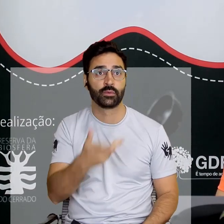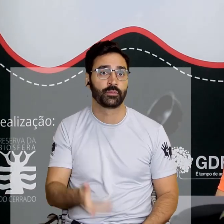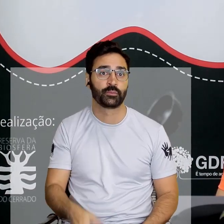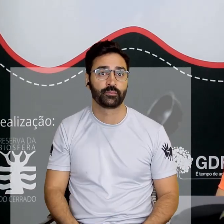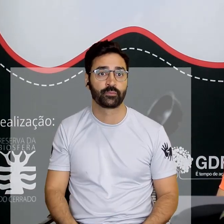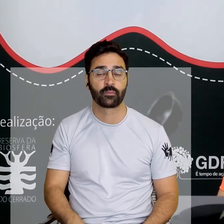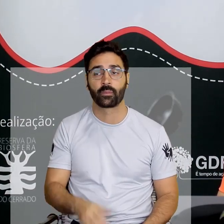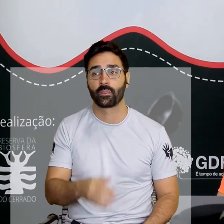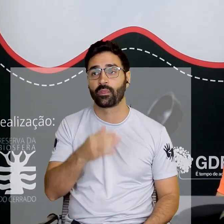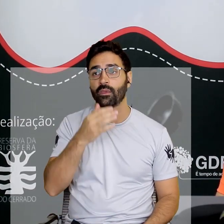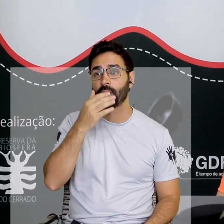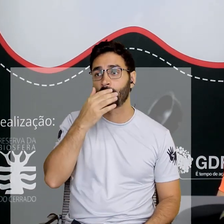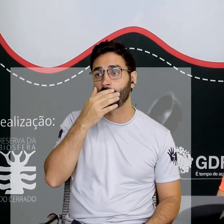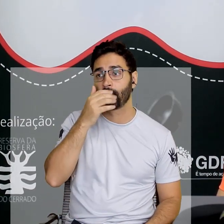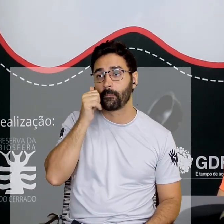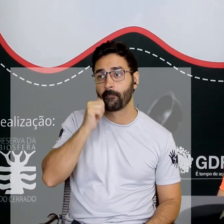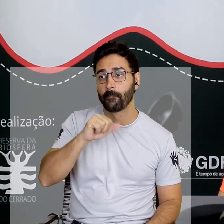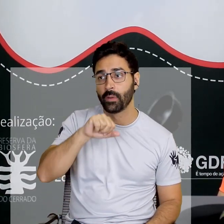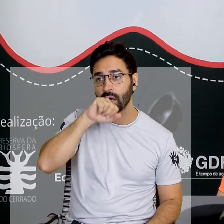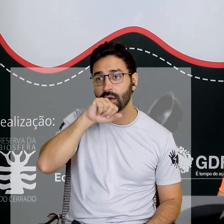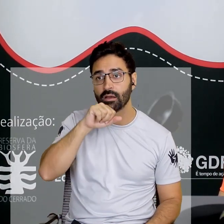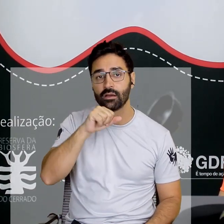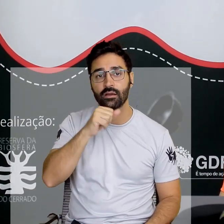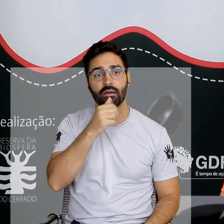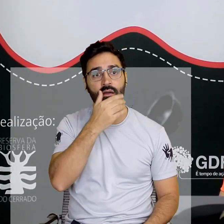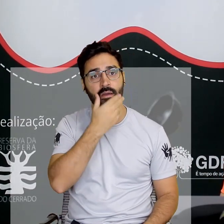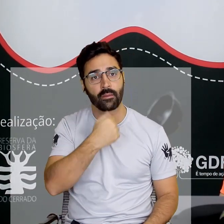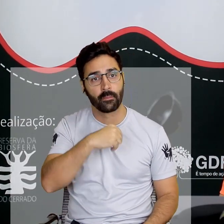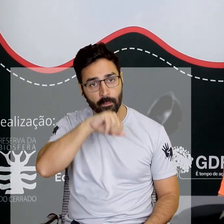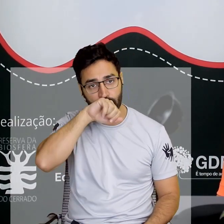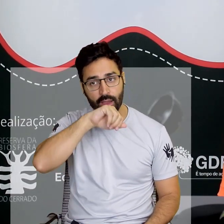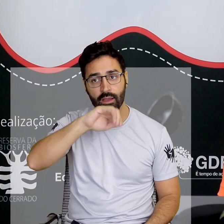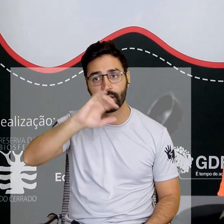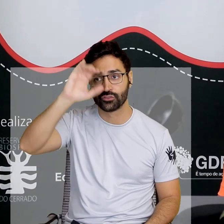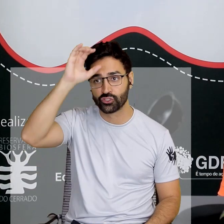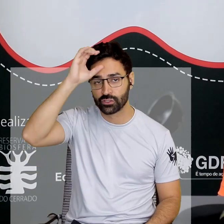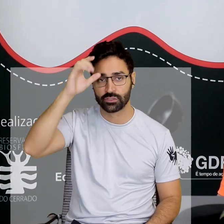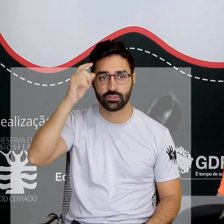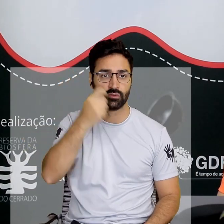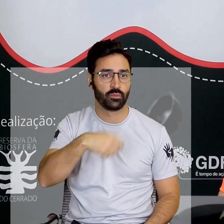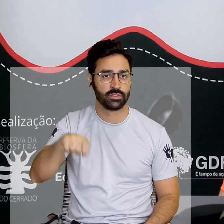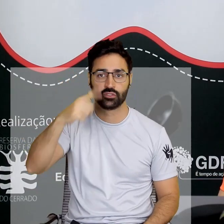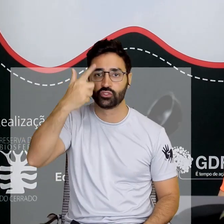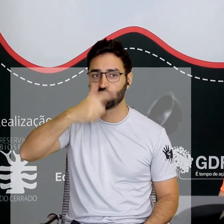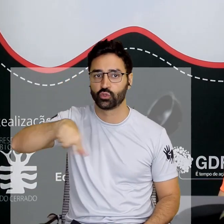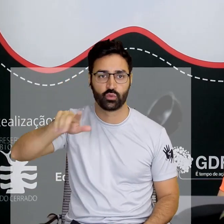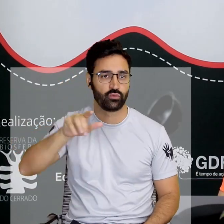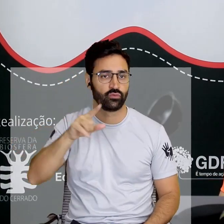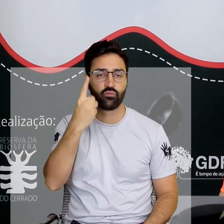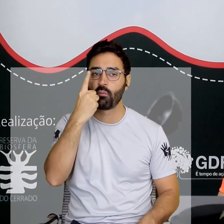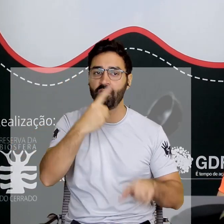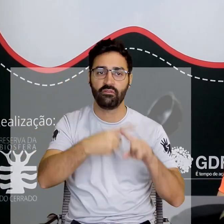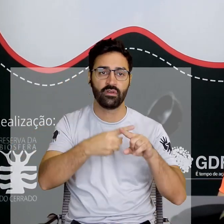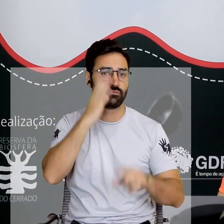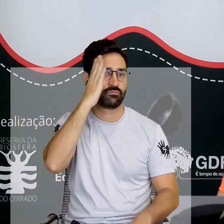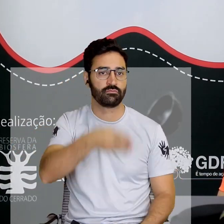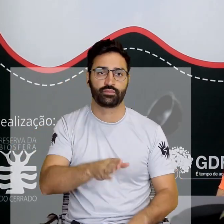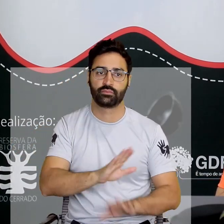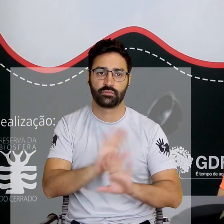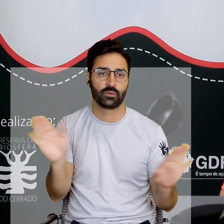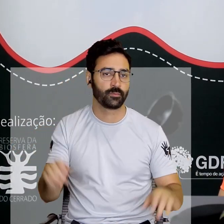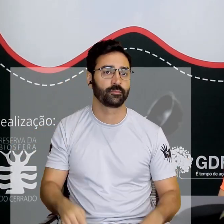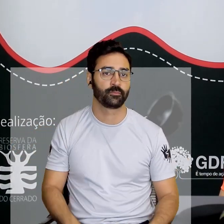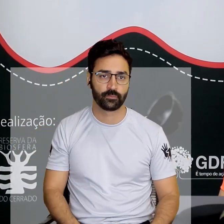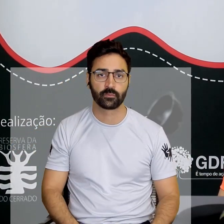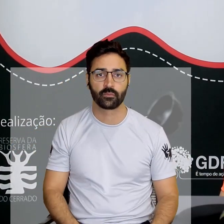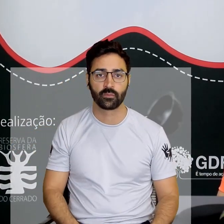o mãe, o pai, o tio, tia, a gente não precisa repetir. A gente faz uma vez só. Porque aí a gente está